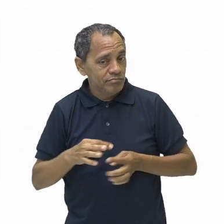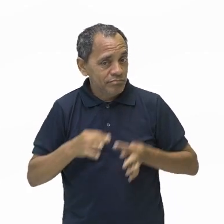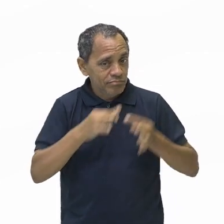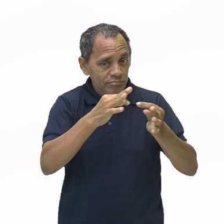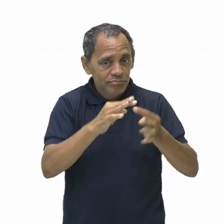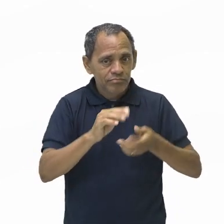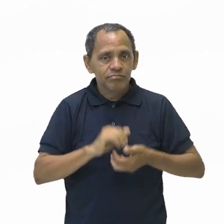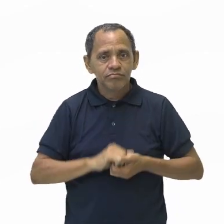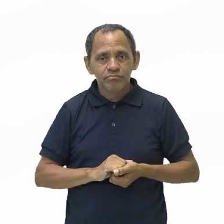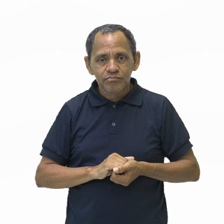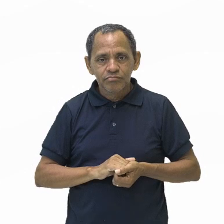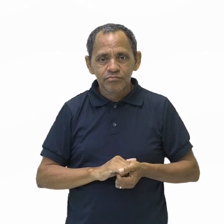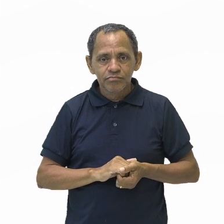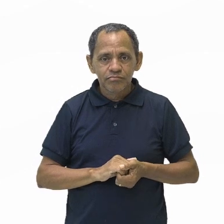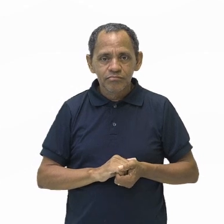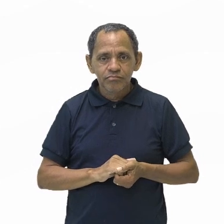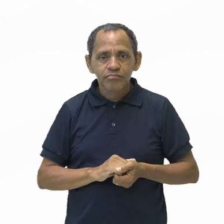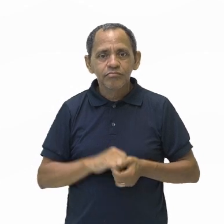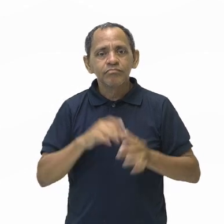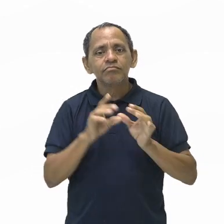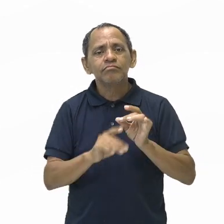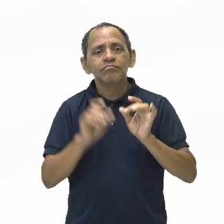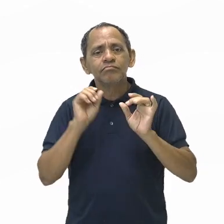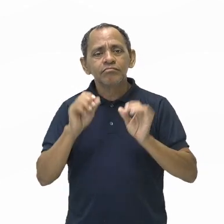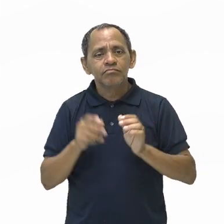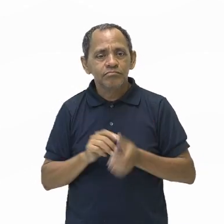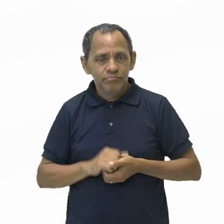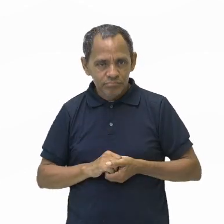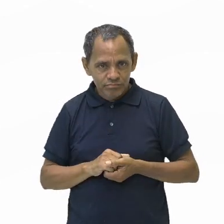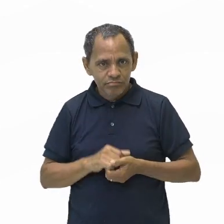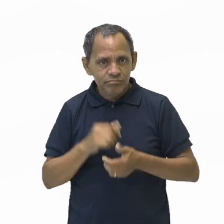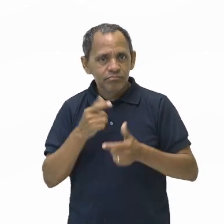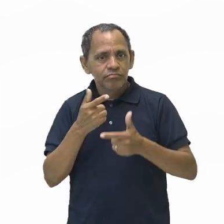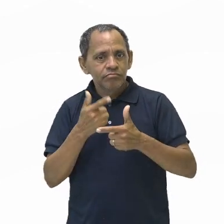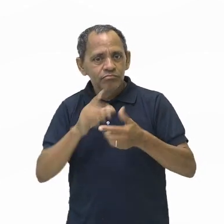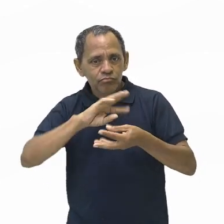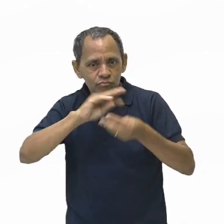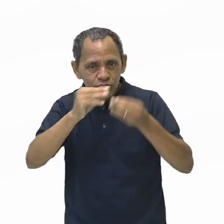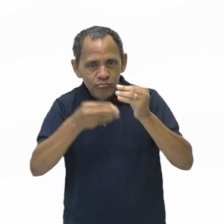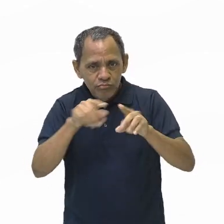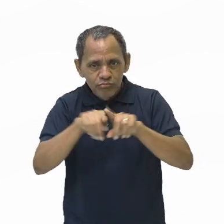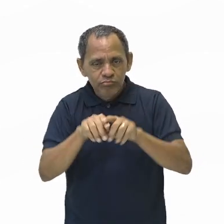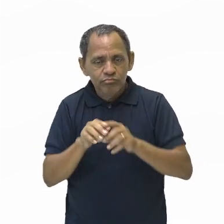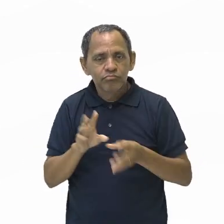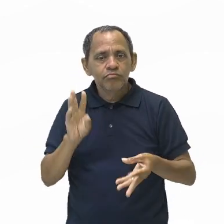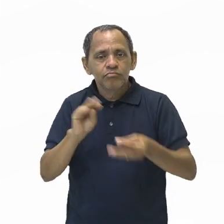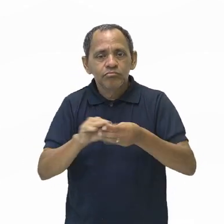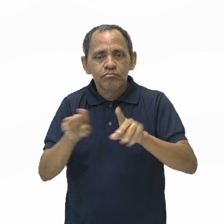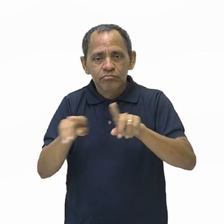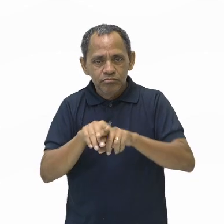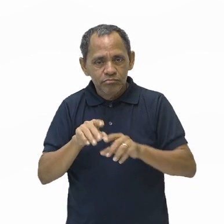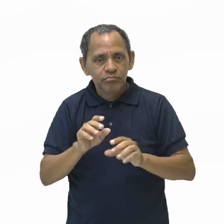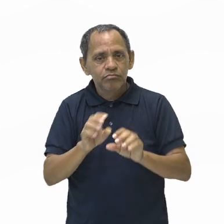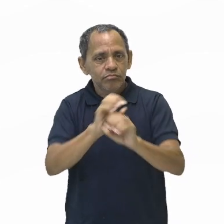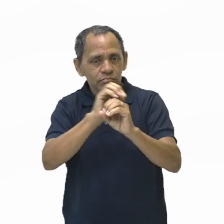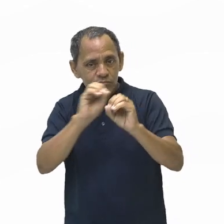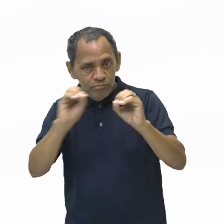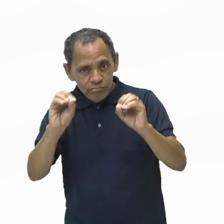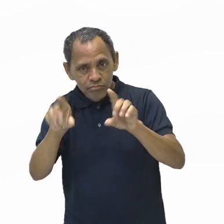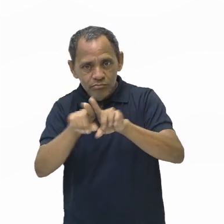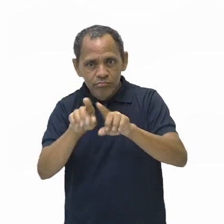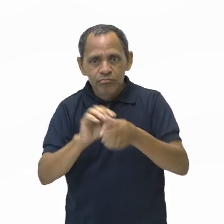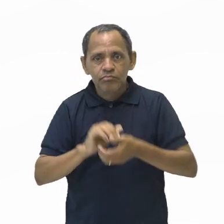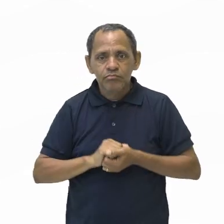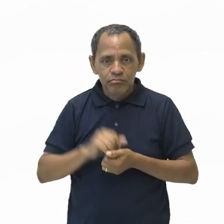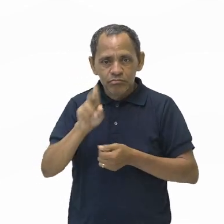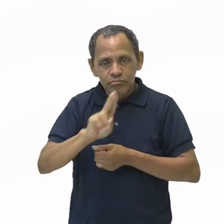tecnologias. E o detalhamento é propriedades dos compostos orgânicos, sustentabilidade e uso de